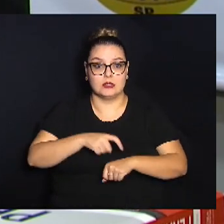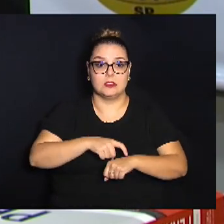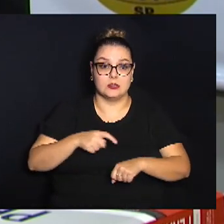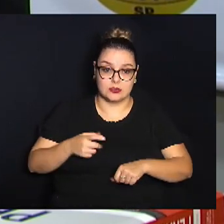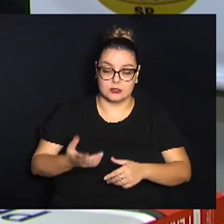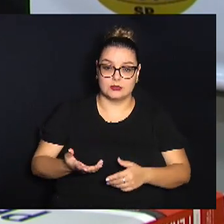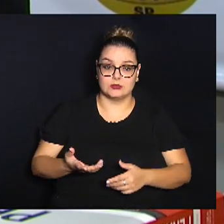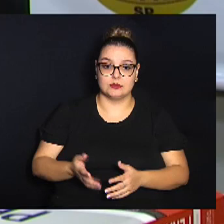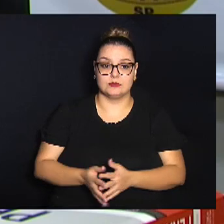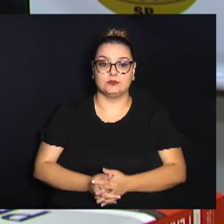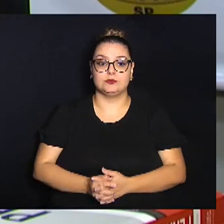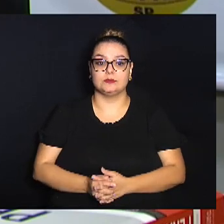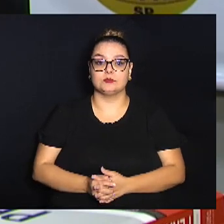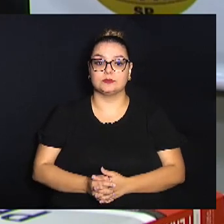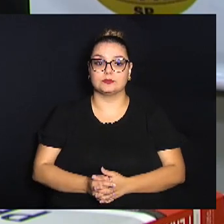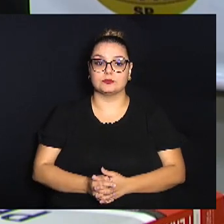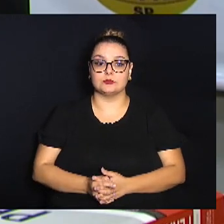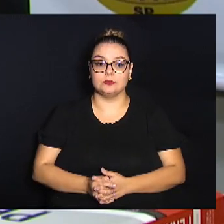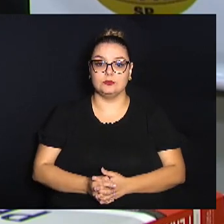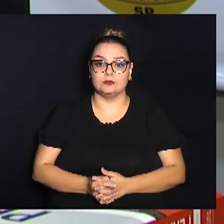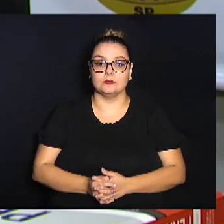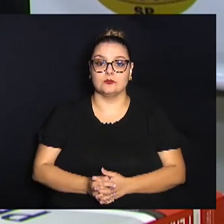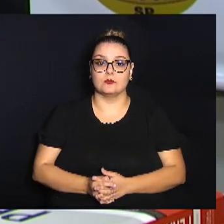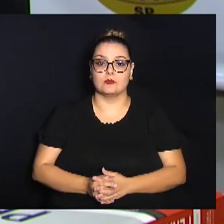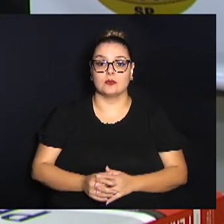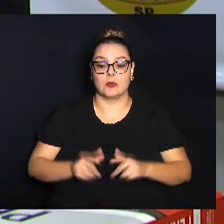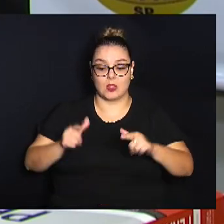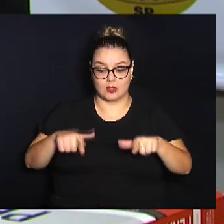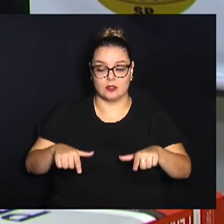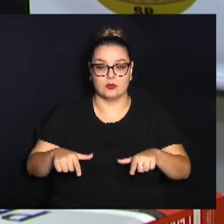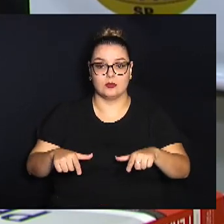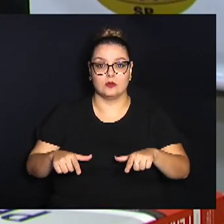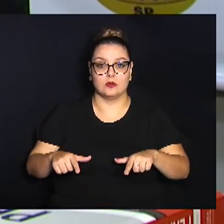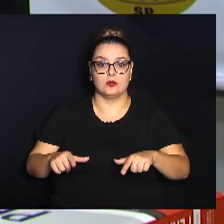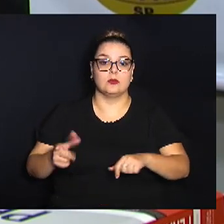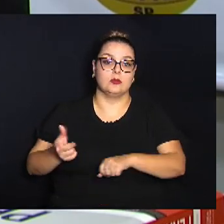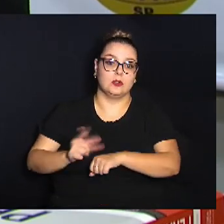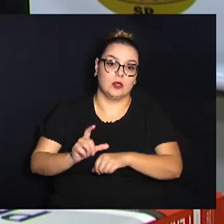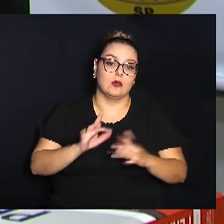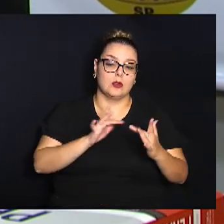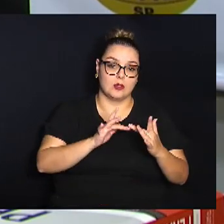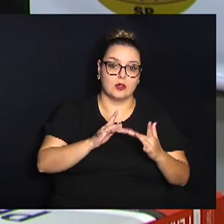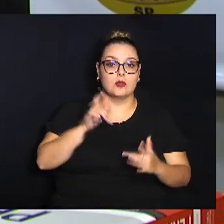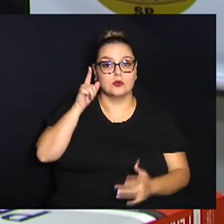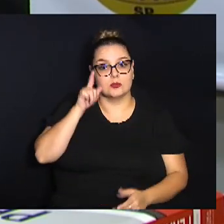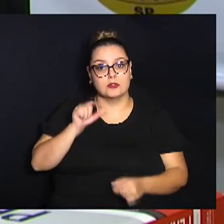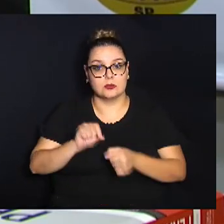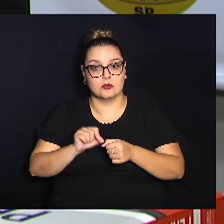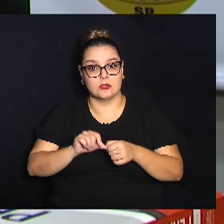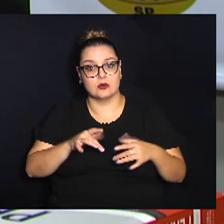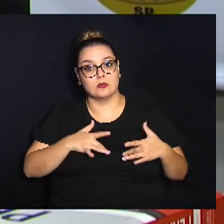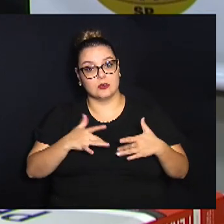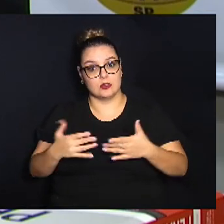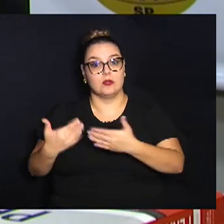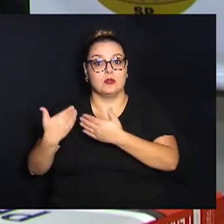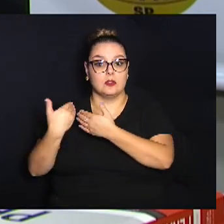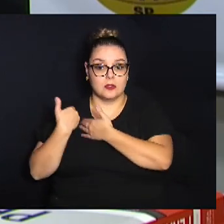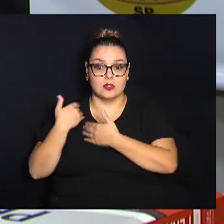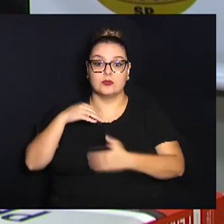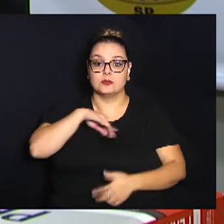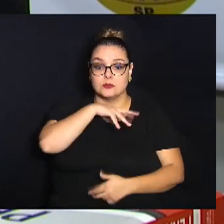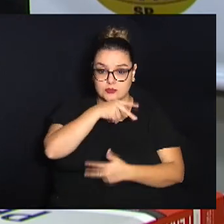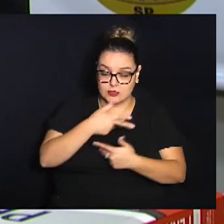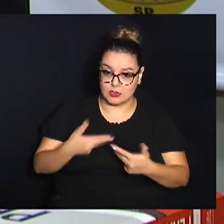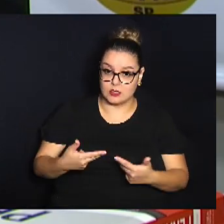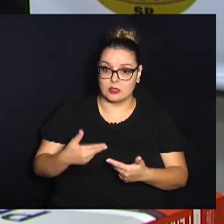tempo, esse estabelecimento comercial, em contato com uma ONG, conseguiram fazer uma doação responsável desses animais, que